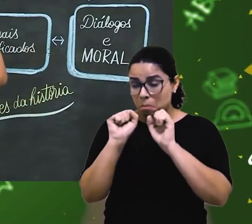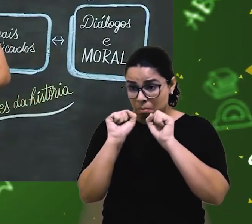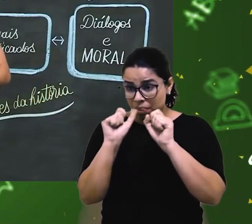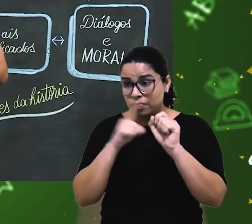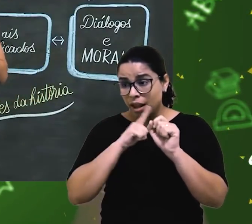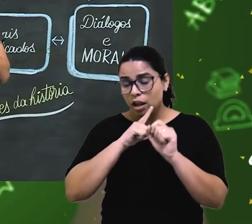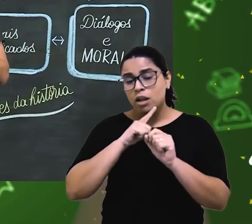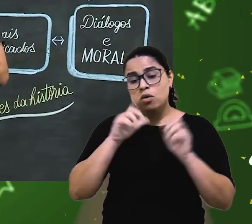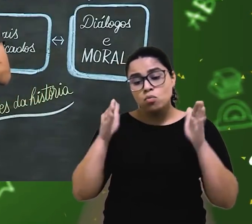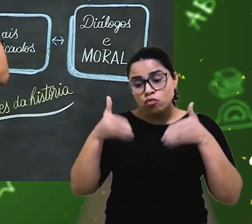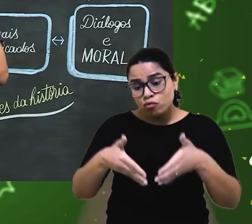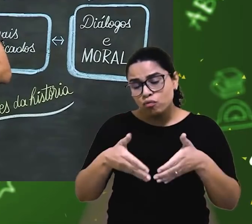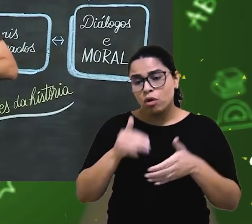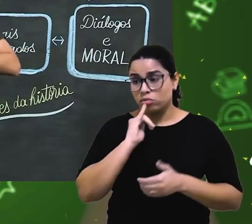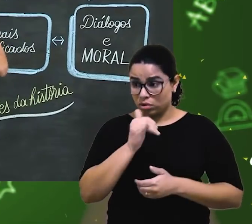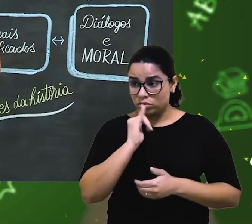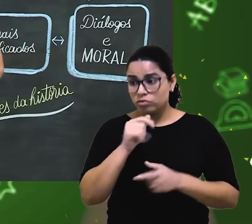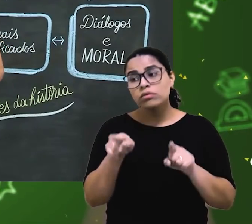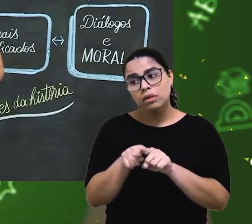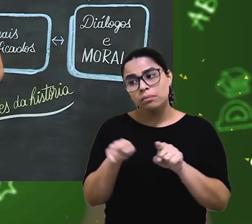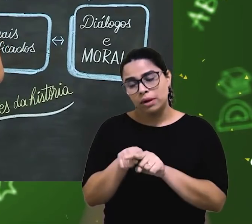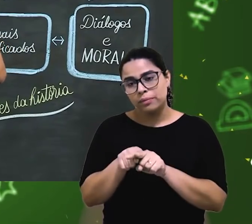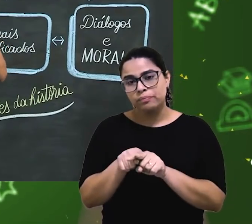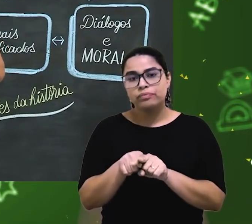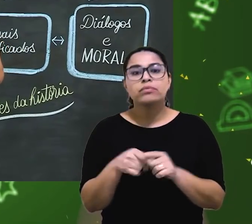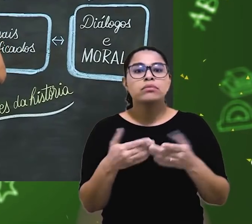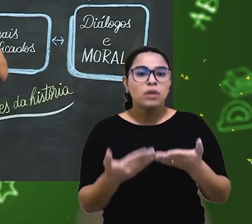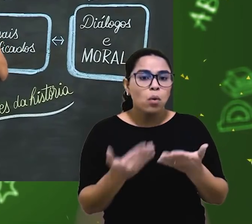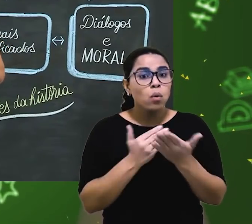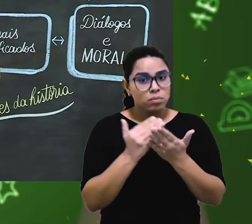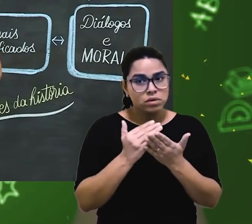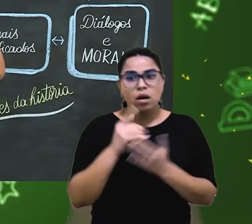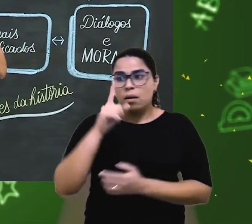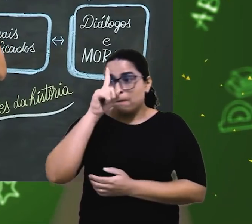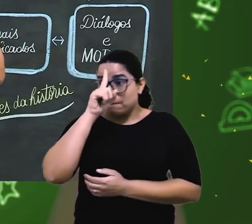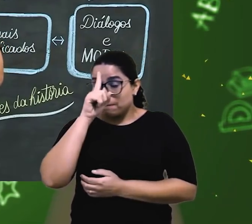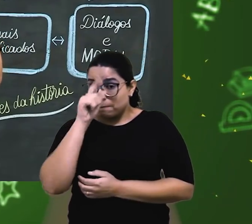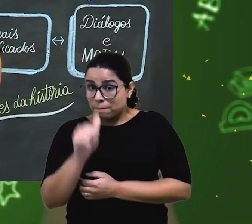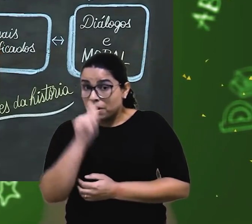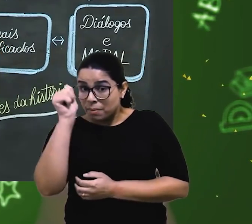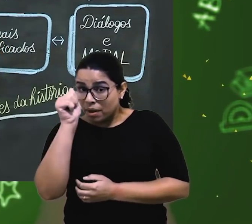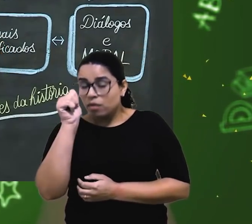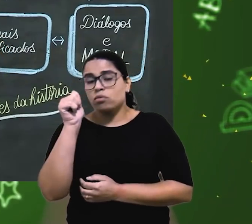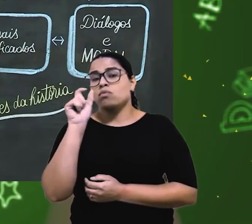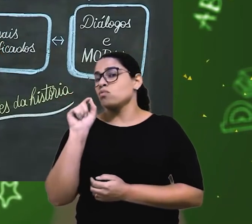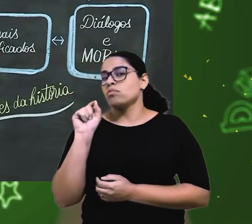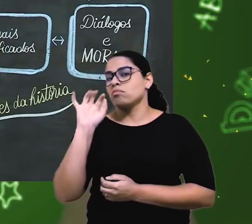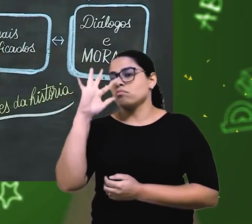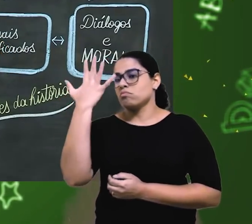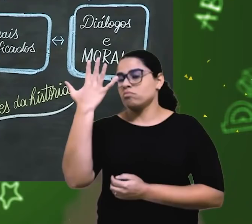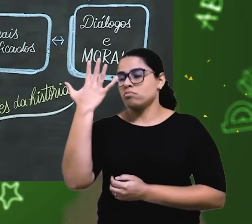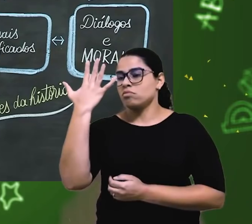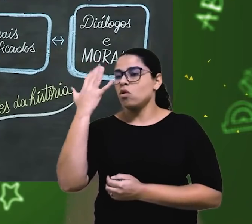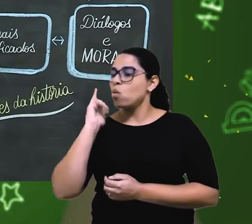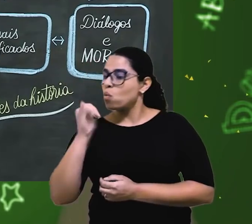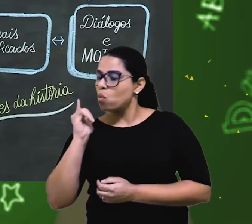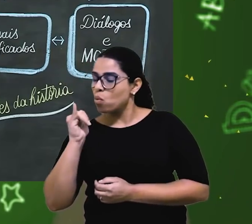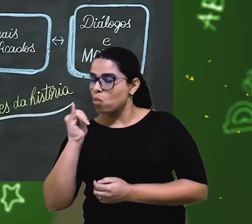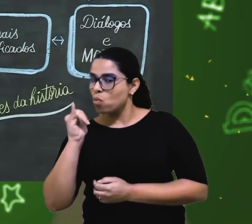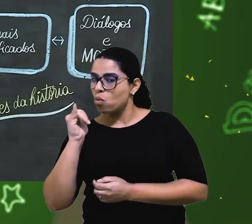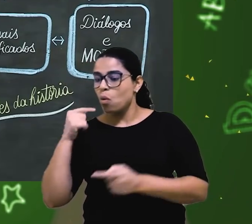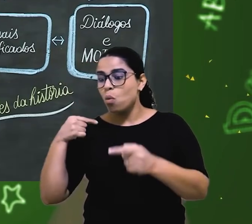gente faz de conto é que é uma história pequena, uma história curta. É um gênero narrativo curto. O